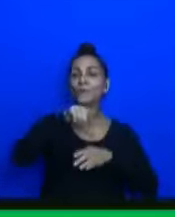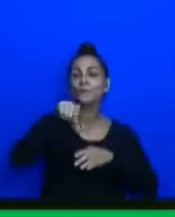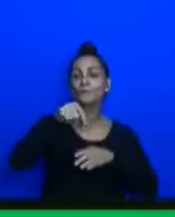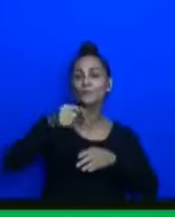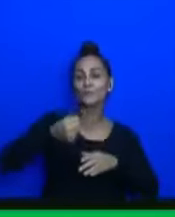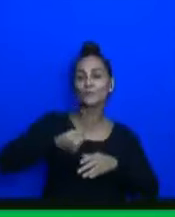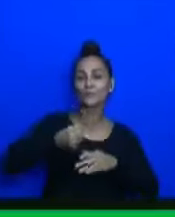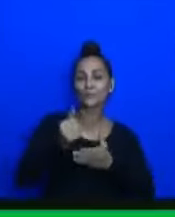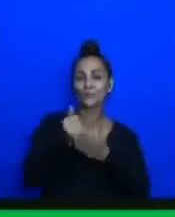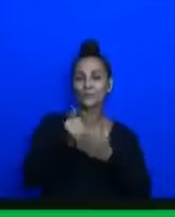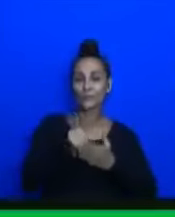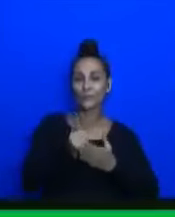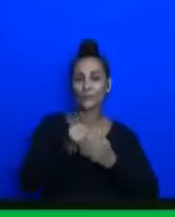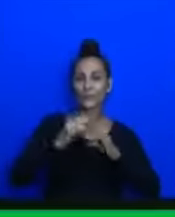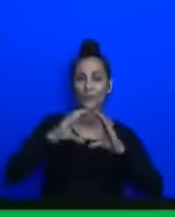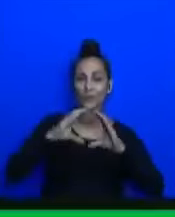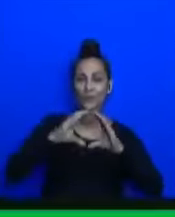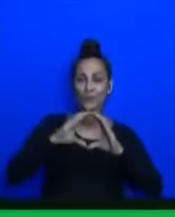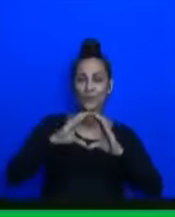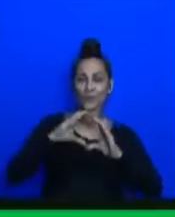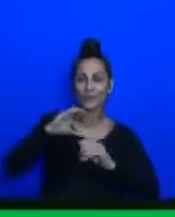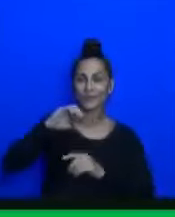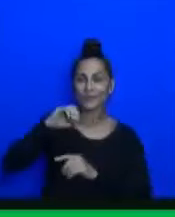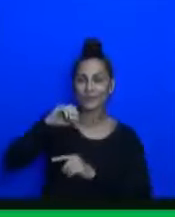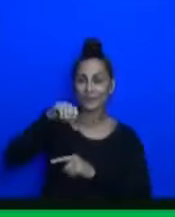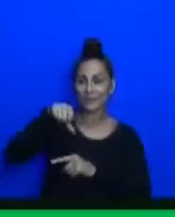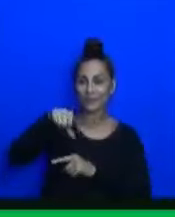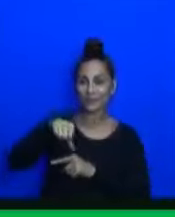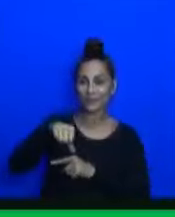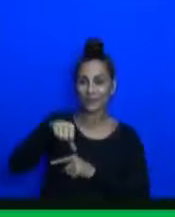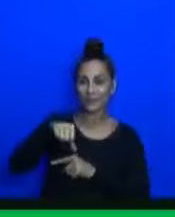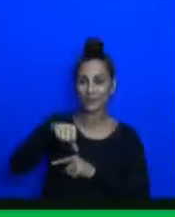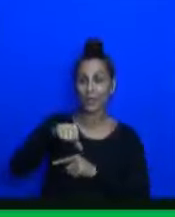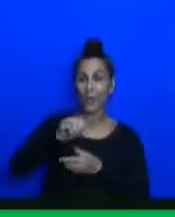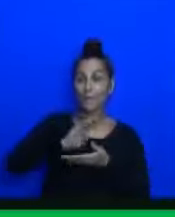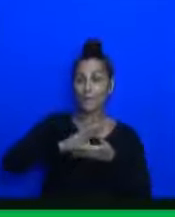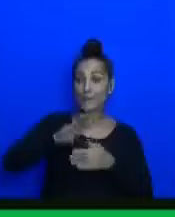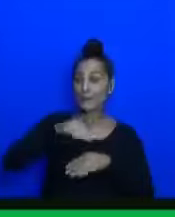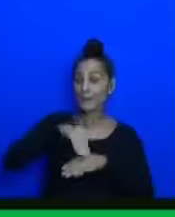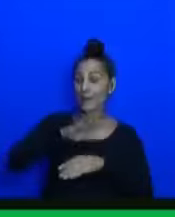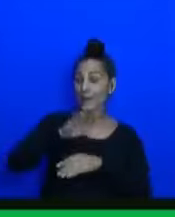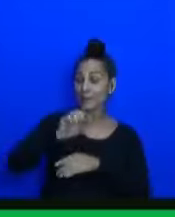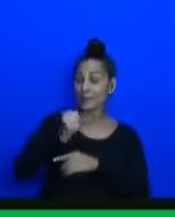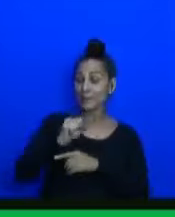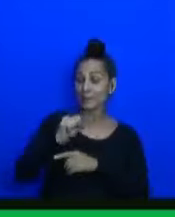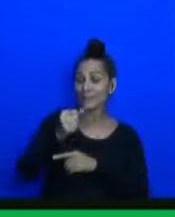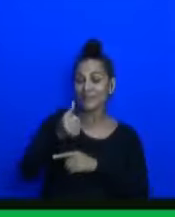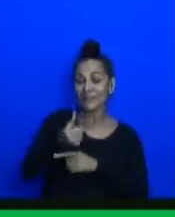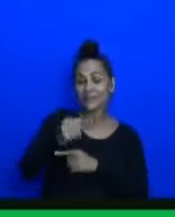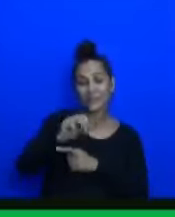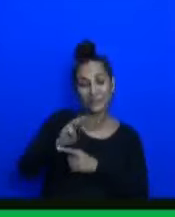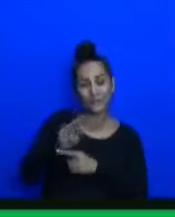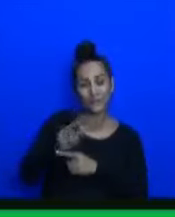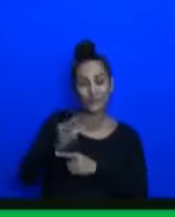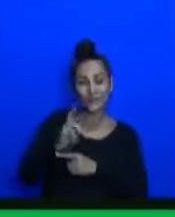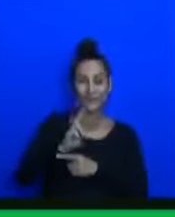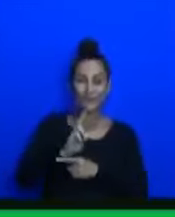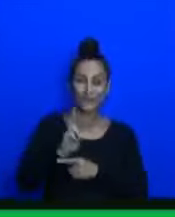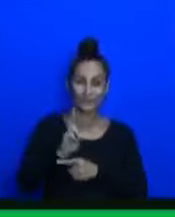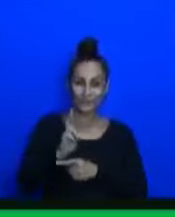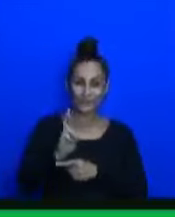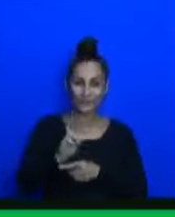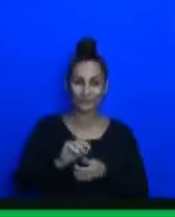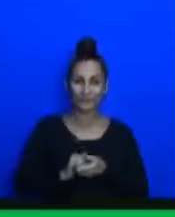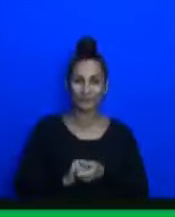número sorteado? Vem chegando. 09. Bola 09. Valendo mais de 86 milhões de